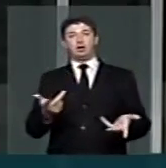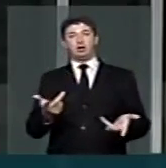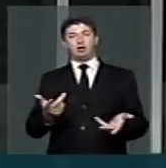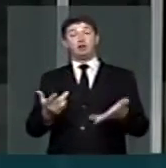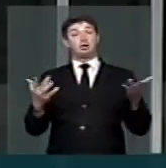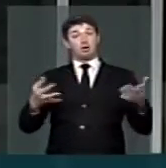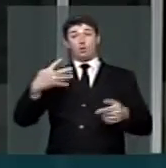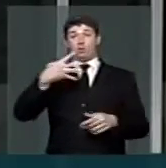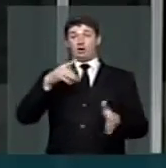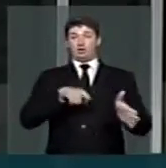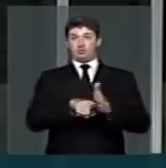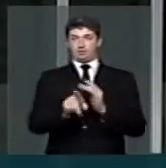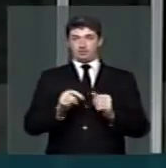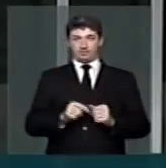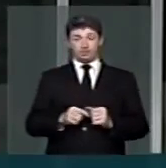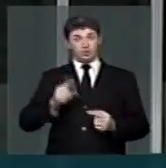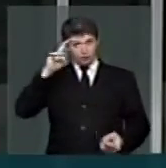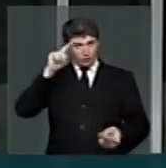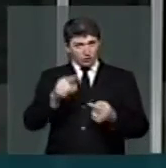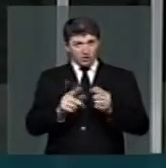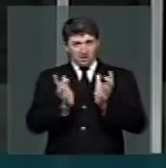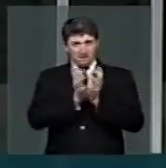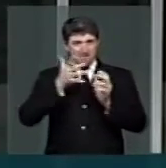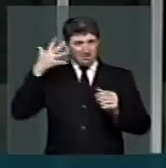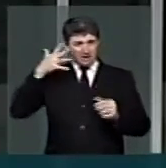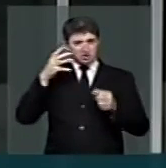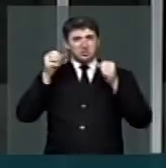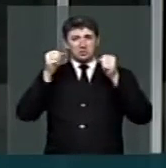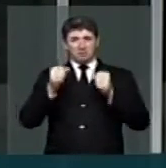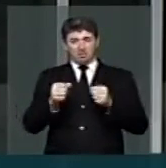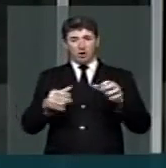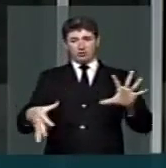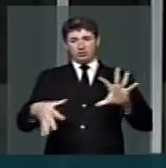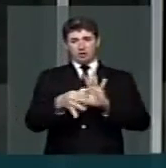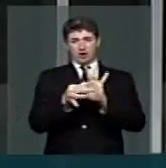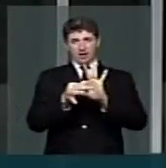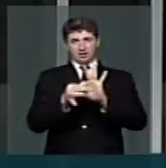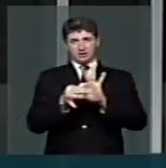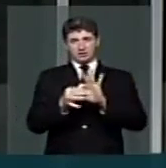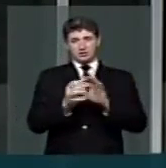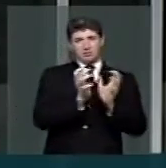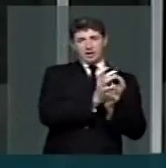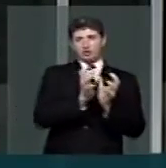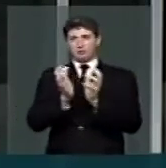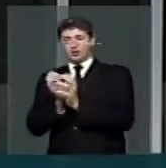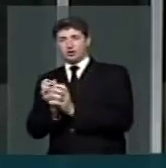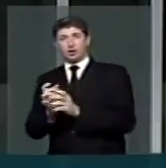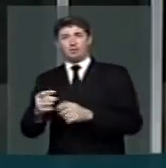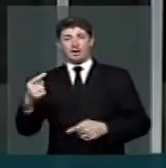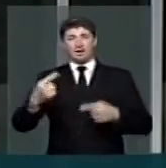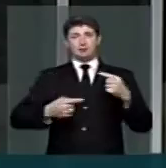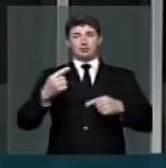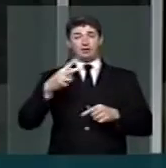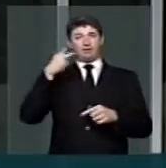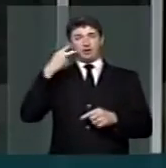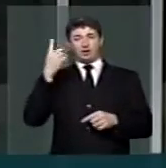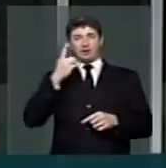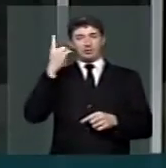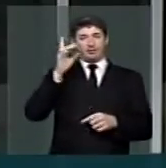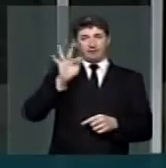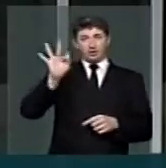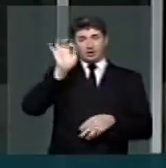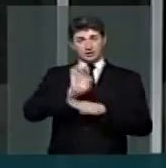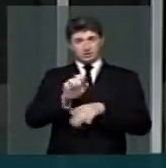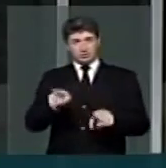pergunta: você concorda que os partidos possam fazer coligações para disputar as eleições de vereadores, deputados federais